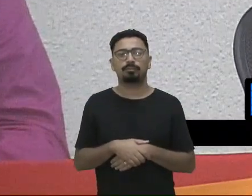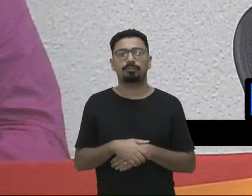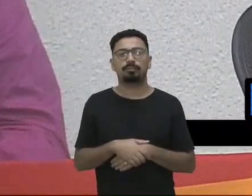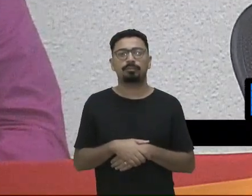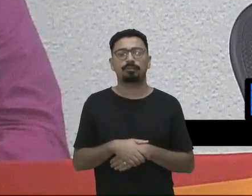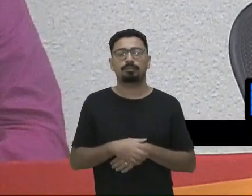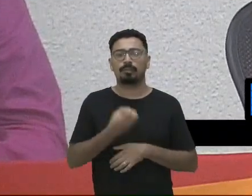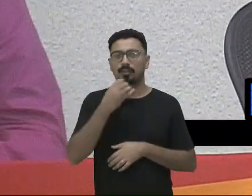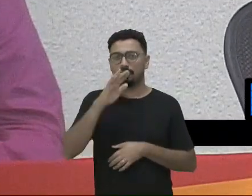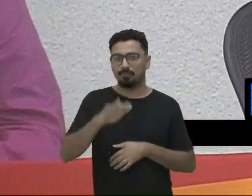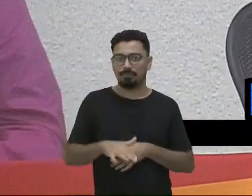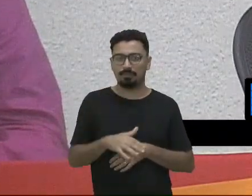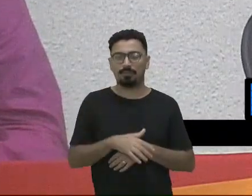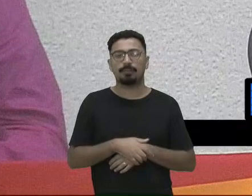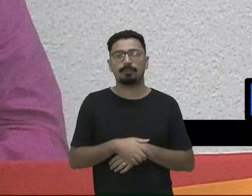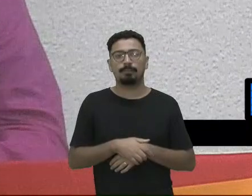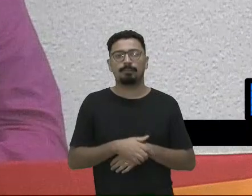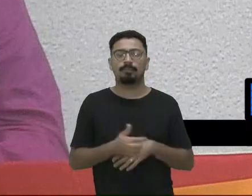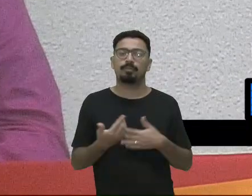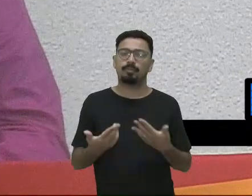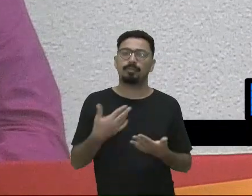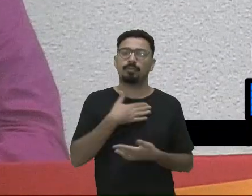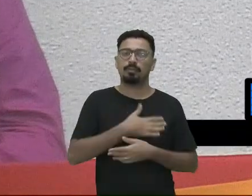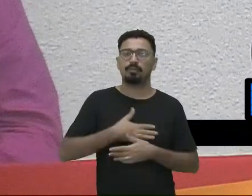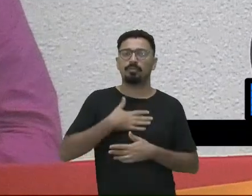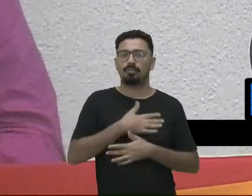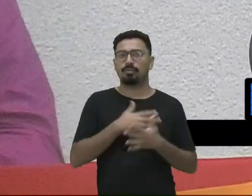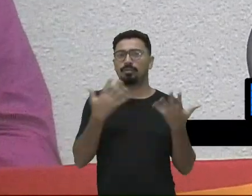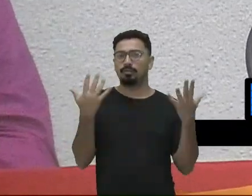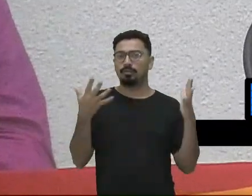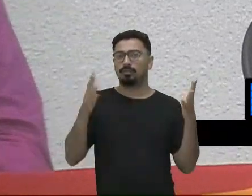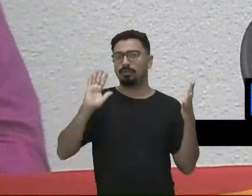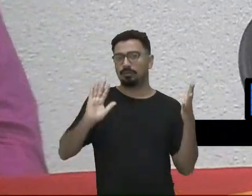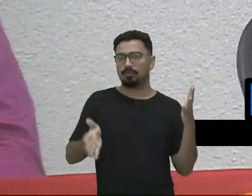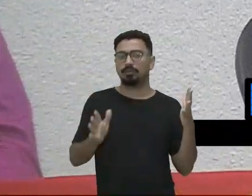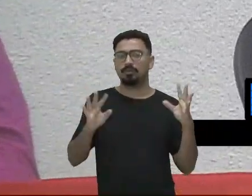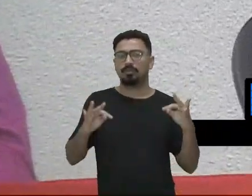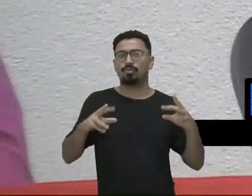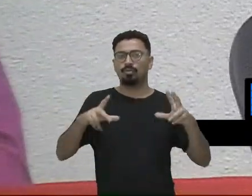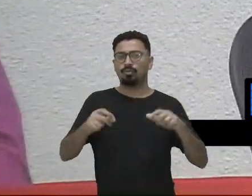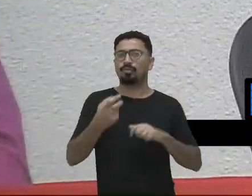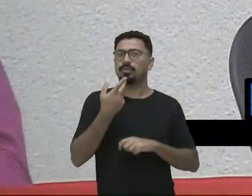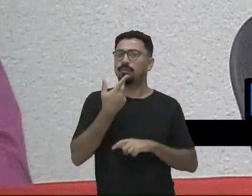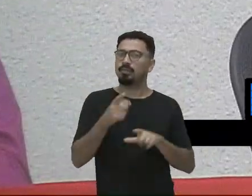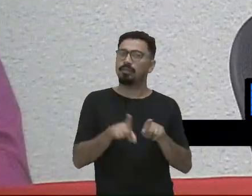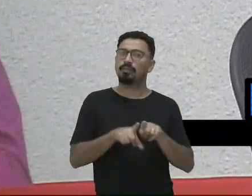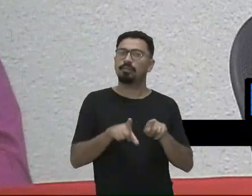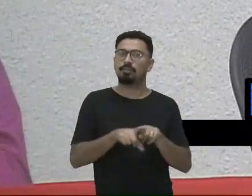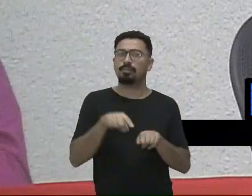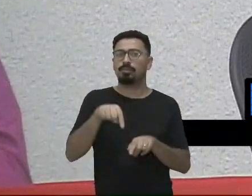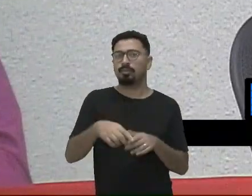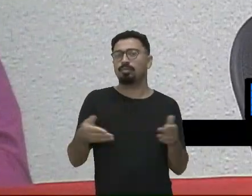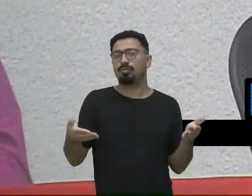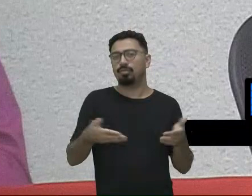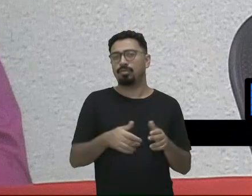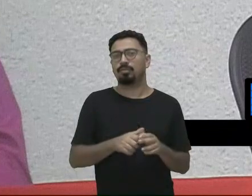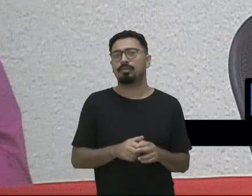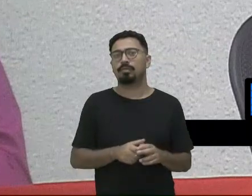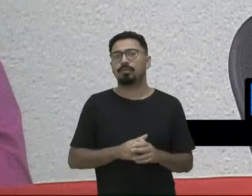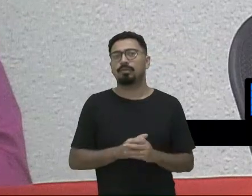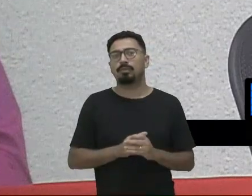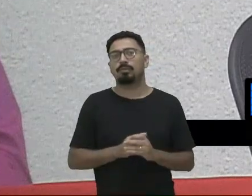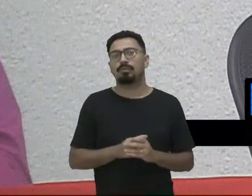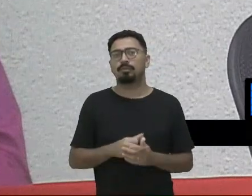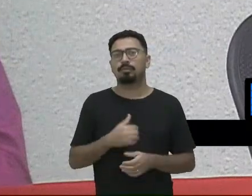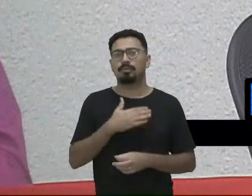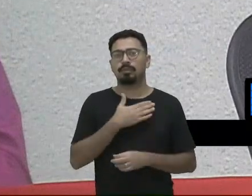doutora. Boa tarde. Gostaria de parabenizar todas as falas, né, que foram ditas aqui hoje. E, para